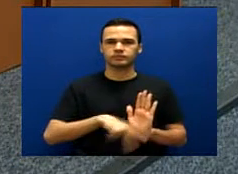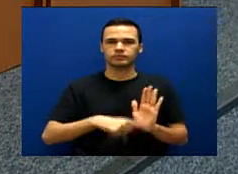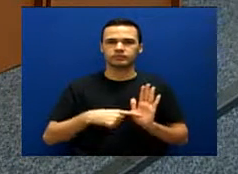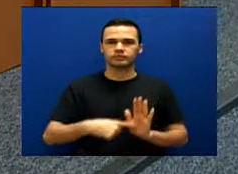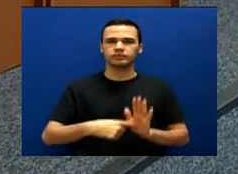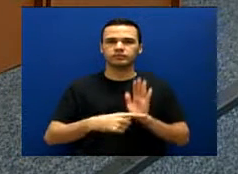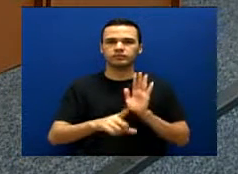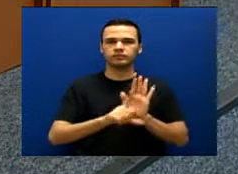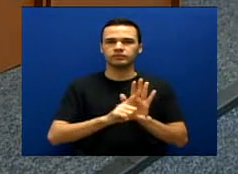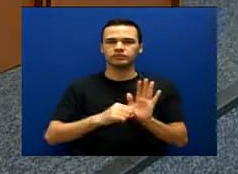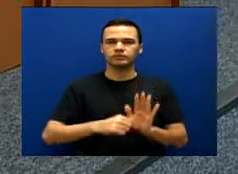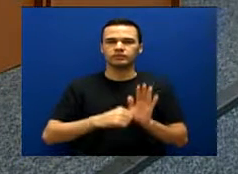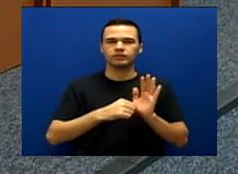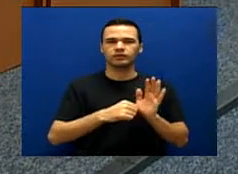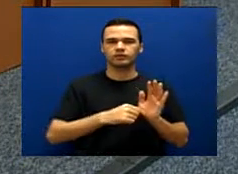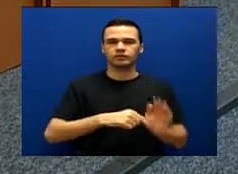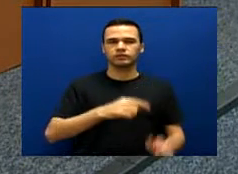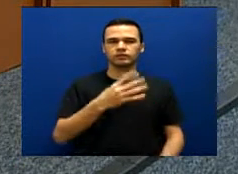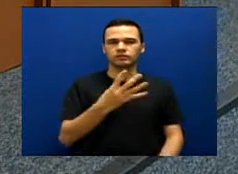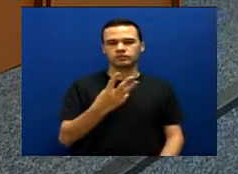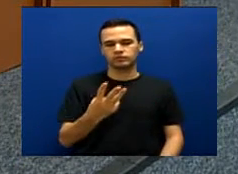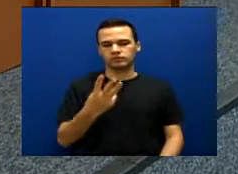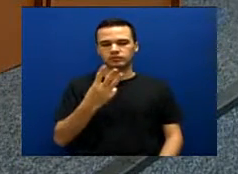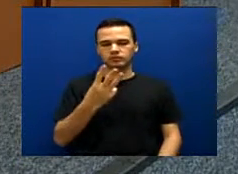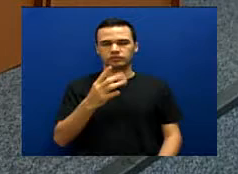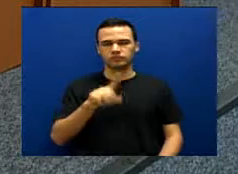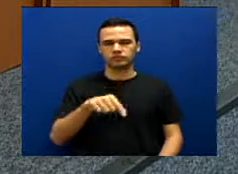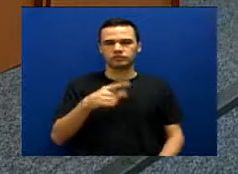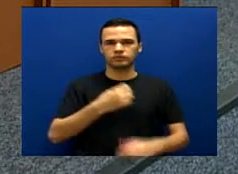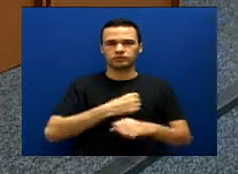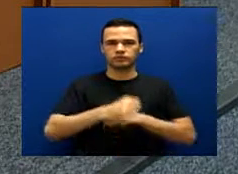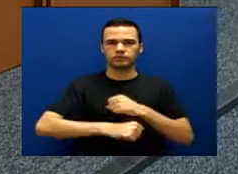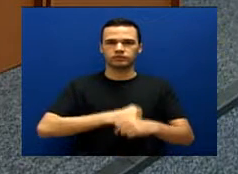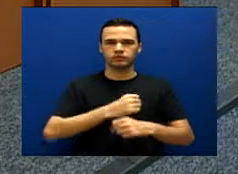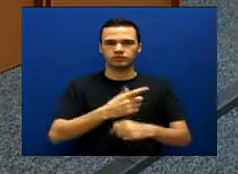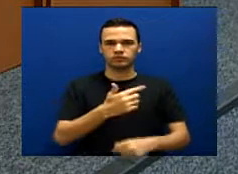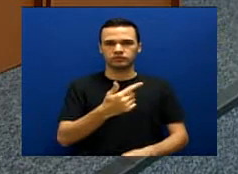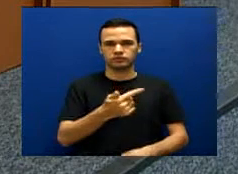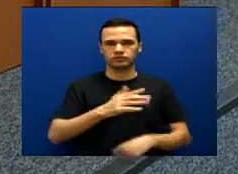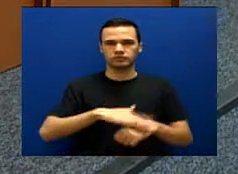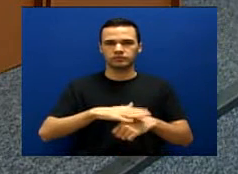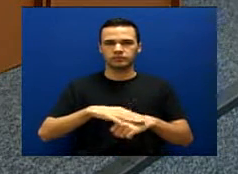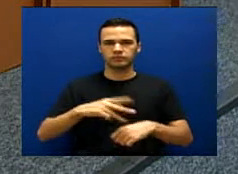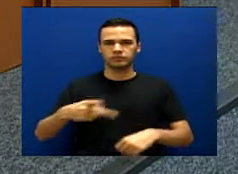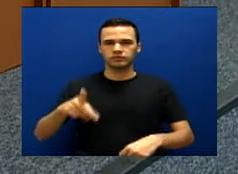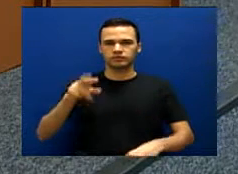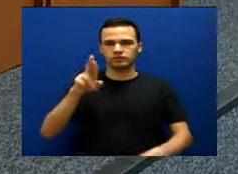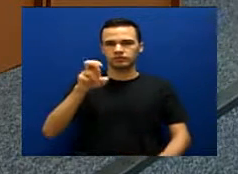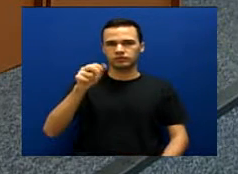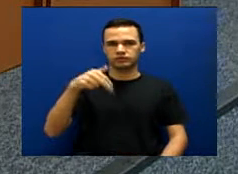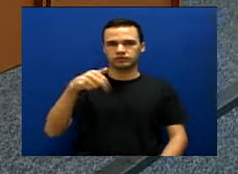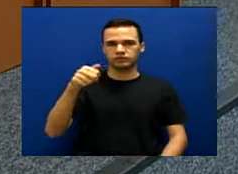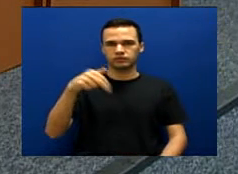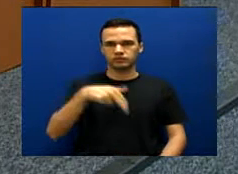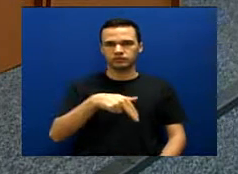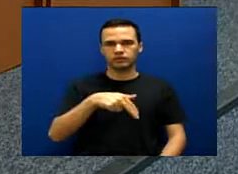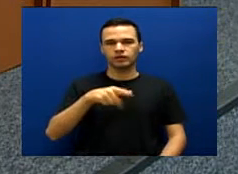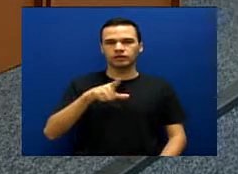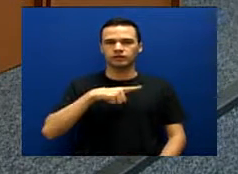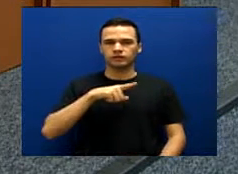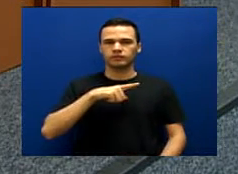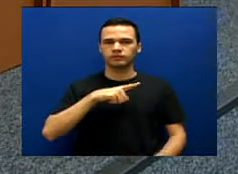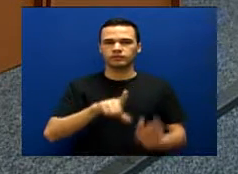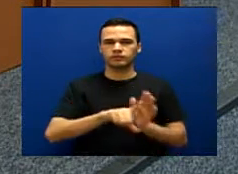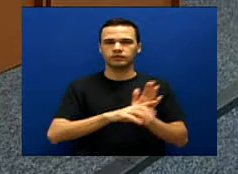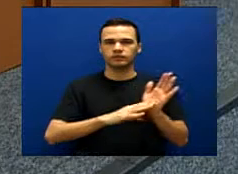decreto legislativo 43/2017 do vereador Renan Santos. Acrescenta o parágrafo único no artigo 3º